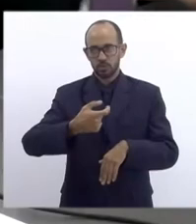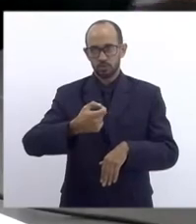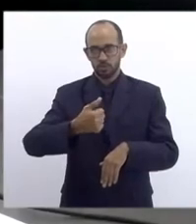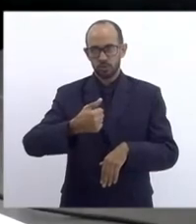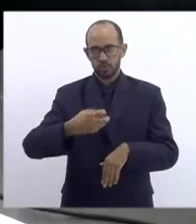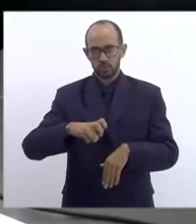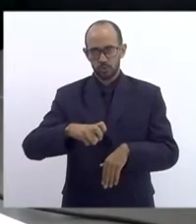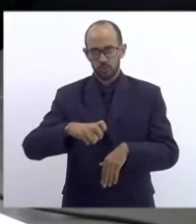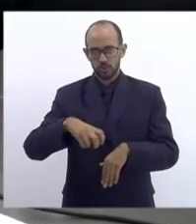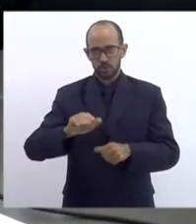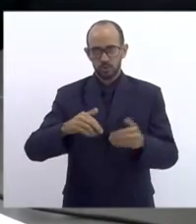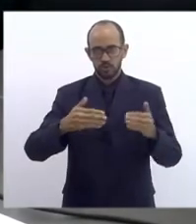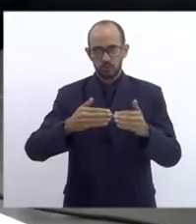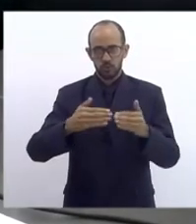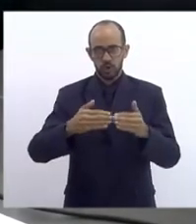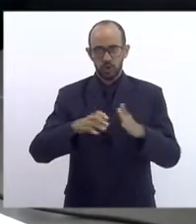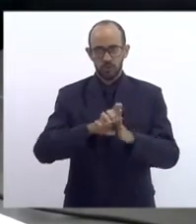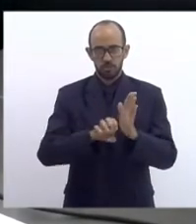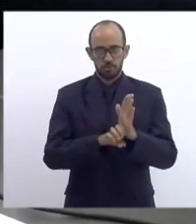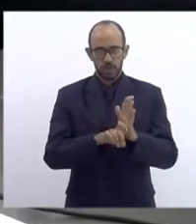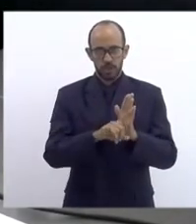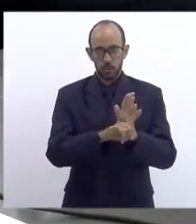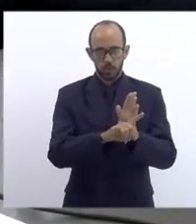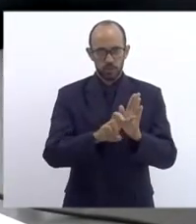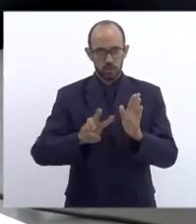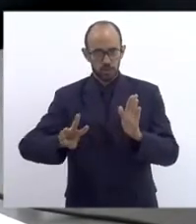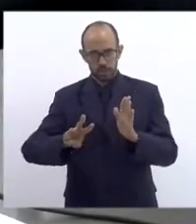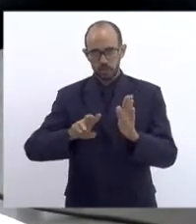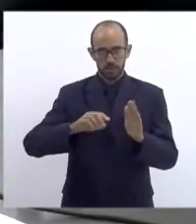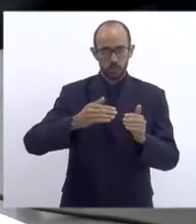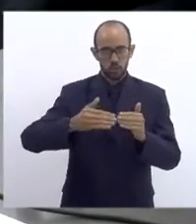parecer favorável à emenda 1 e 3, contrária à emenda 2.